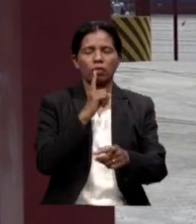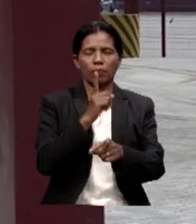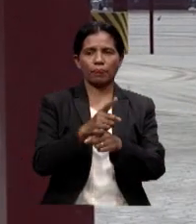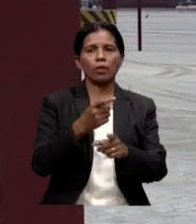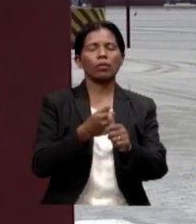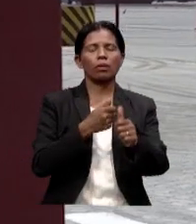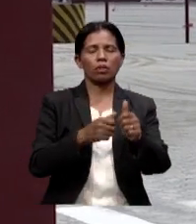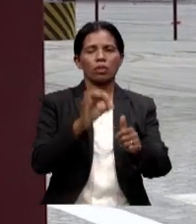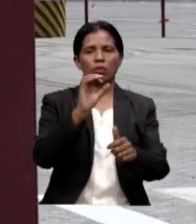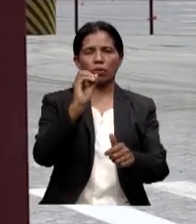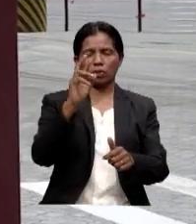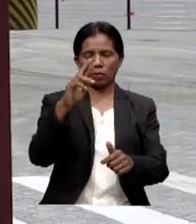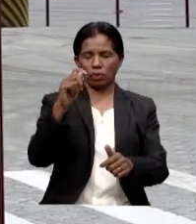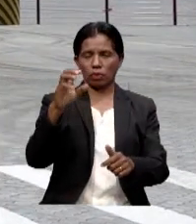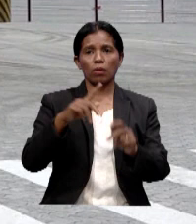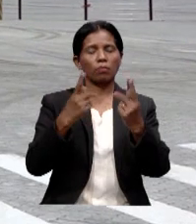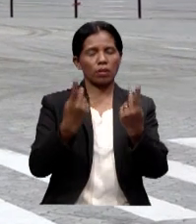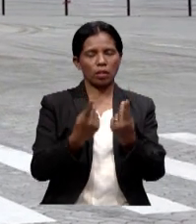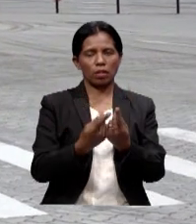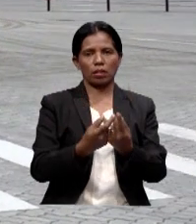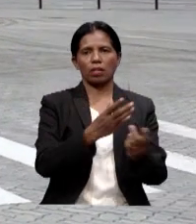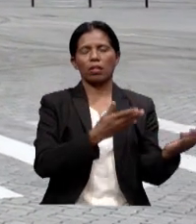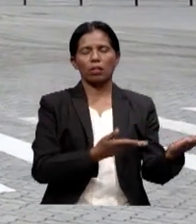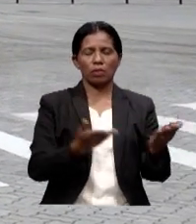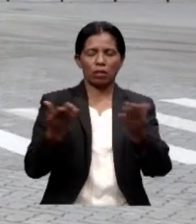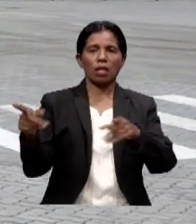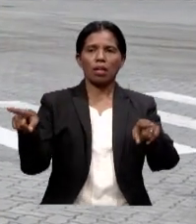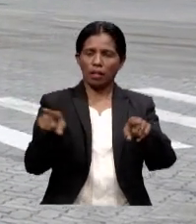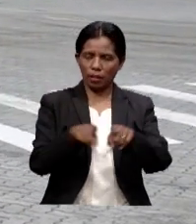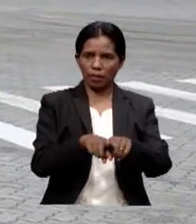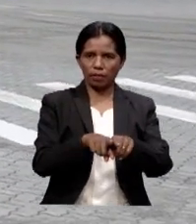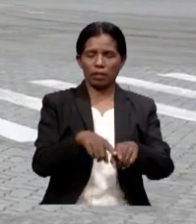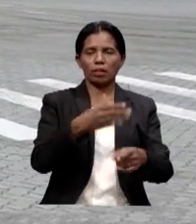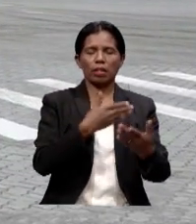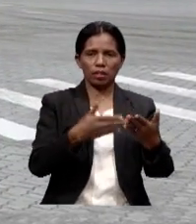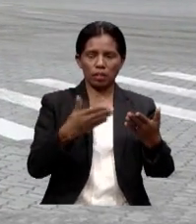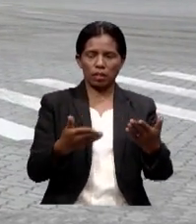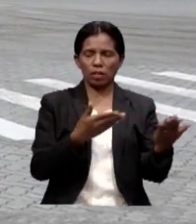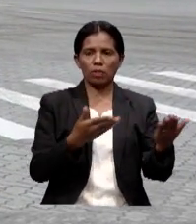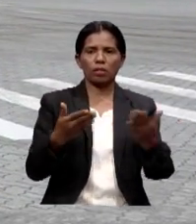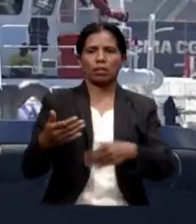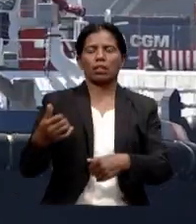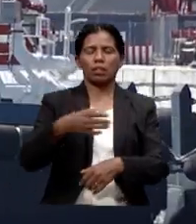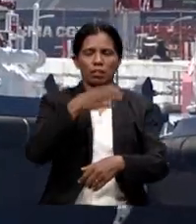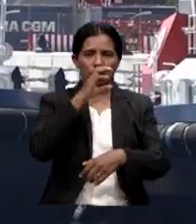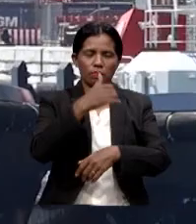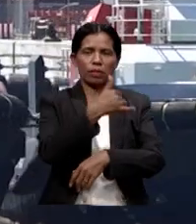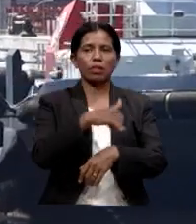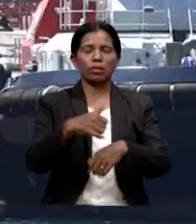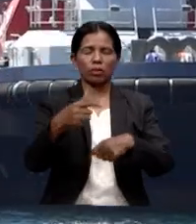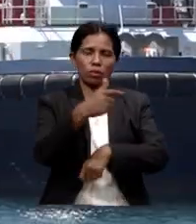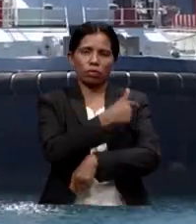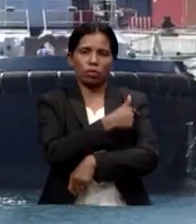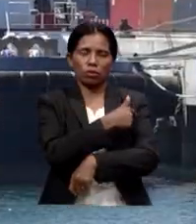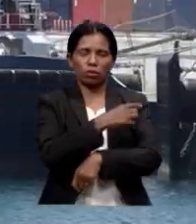LDA, produto importado neve empresa decide haruka fila makhanesang, produto importado bebidas açucaradas hamutu